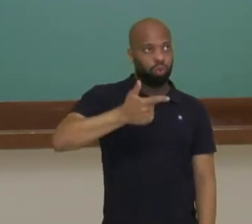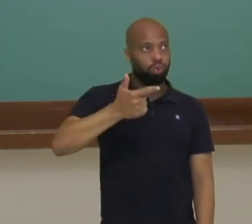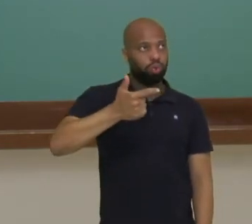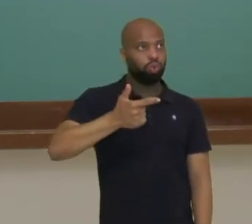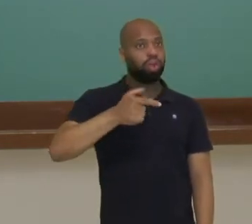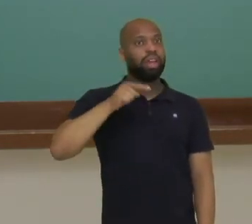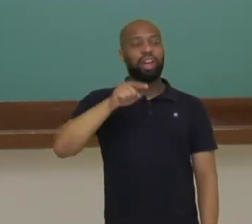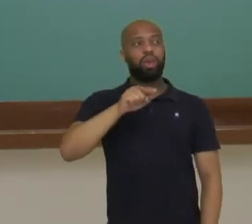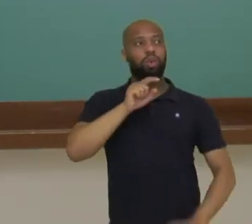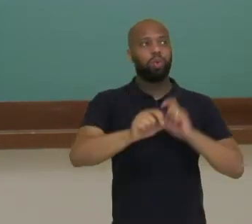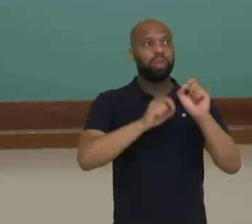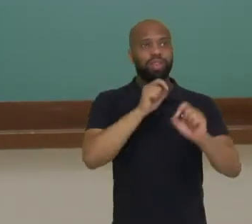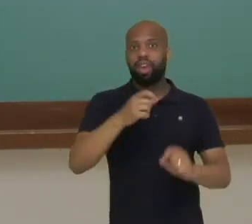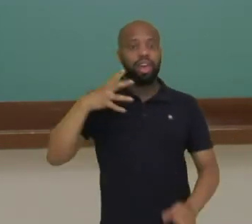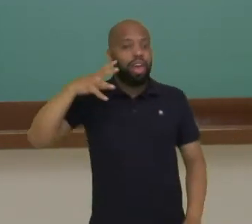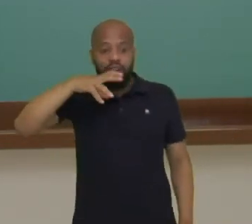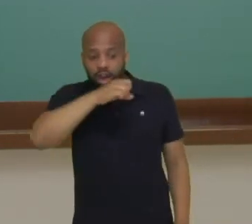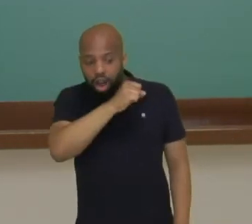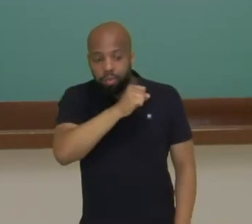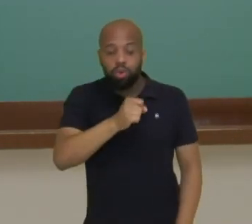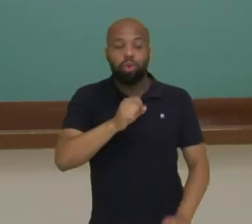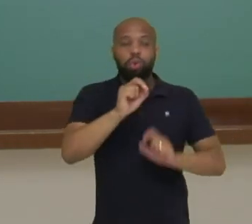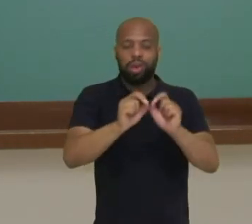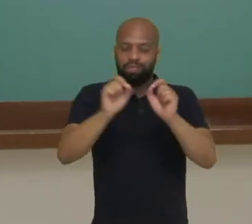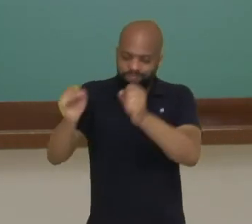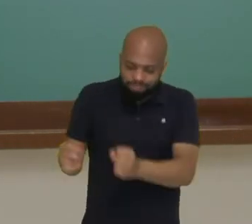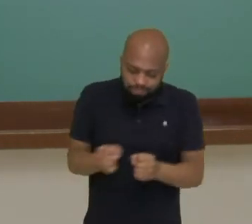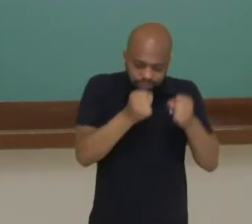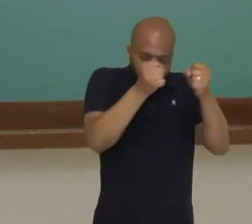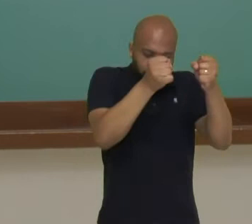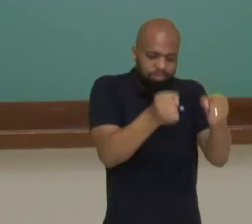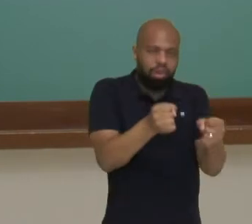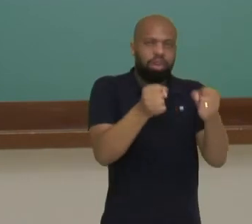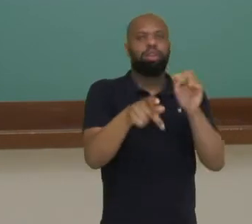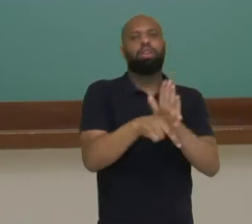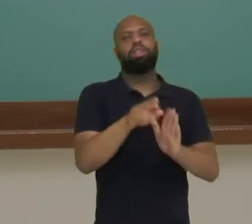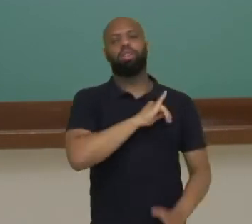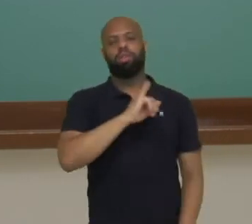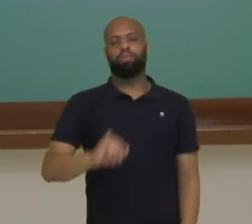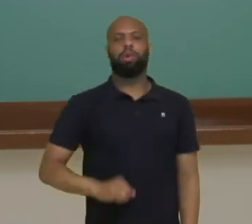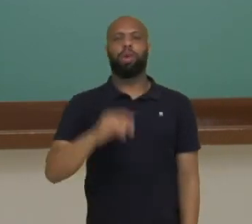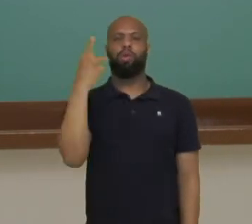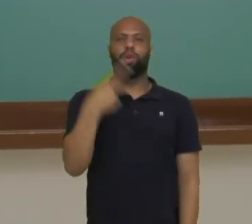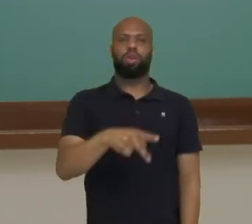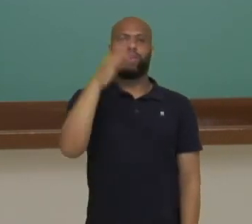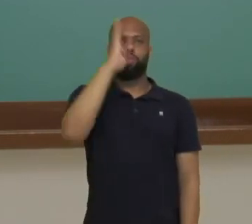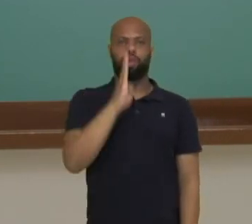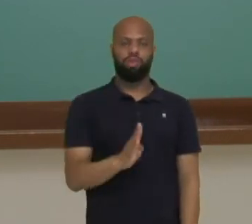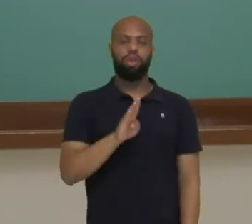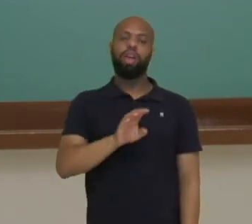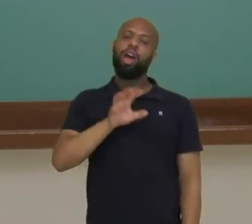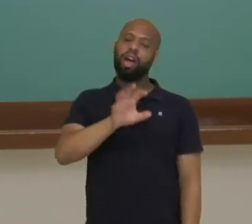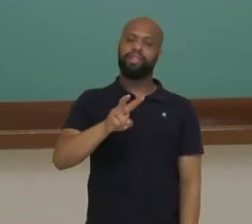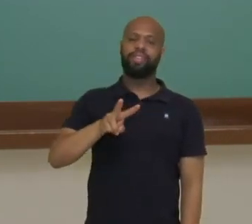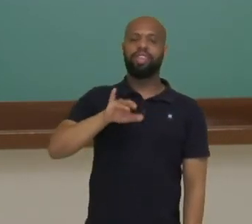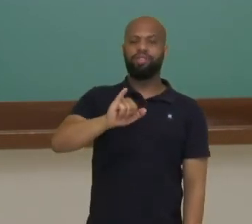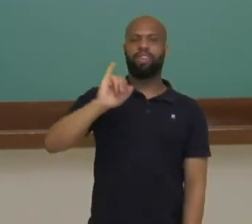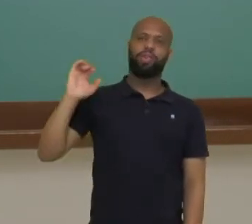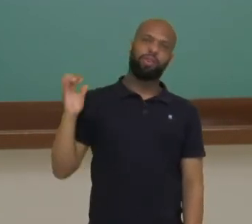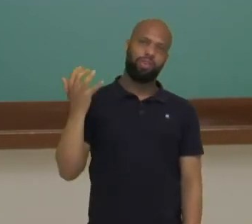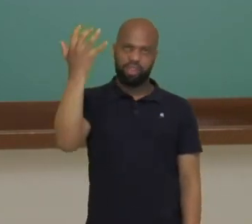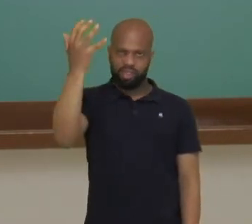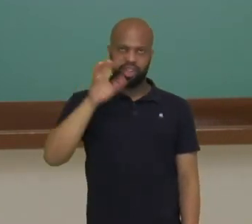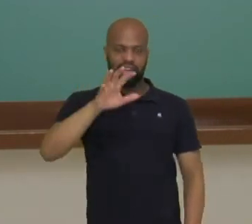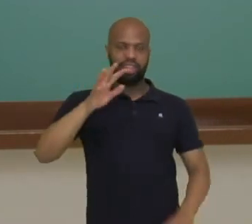mais breve possível, assumisse o Império do Brasil. É assim que a gente vai ver que vai rolar